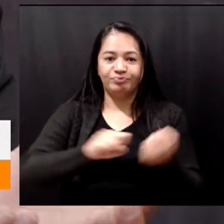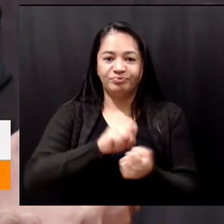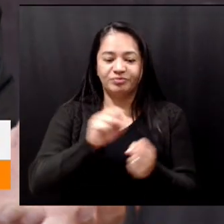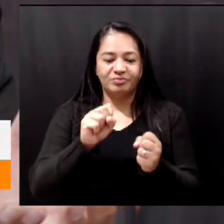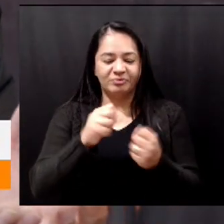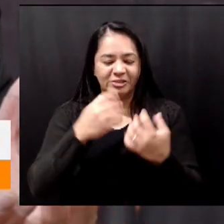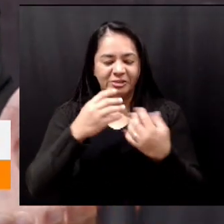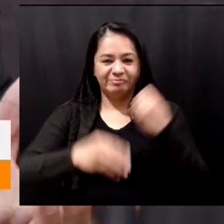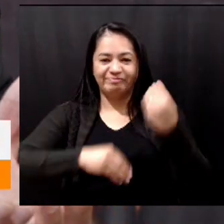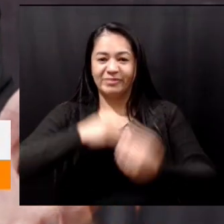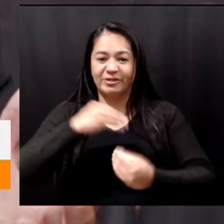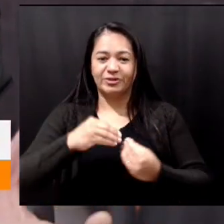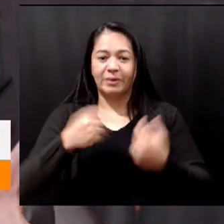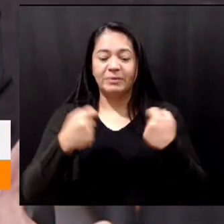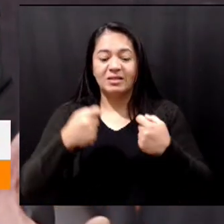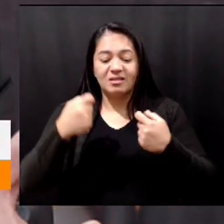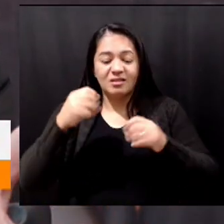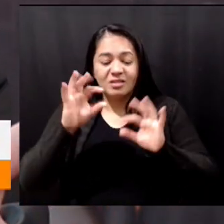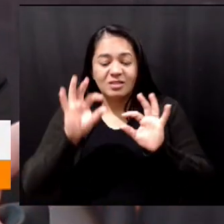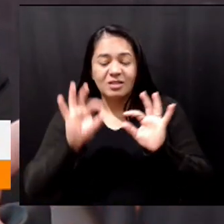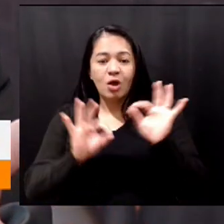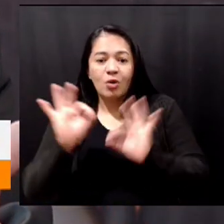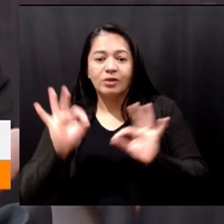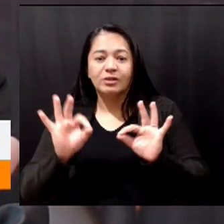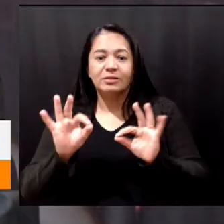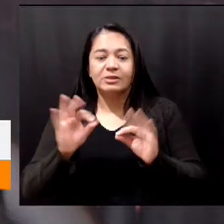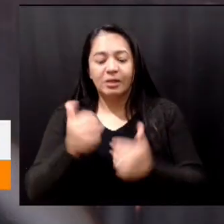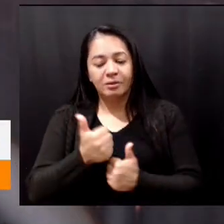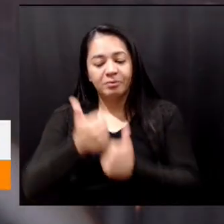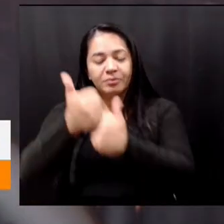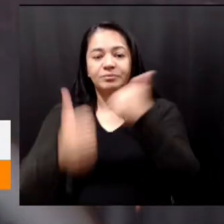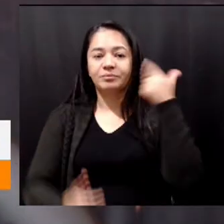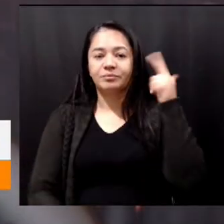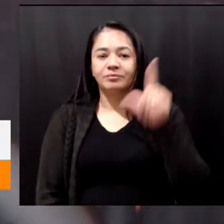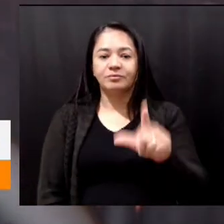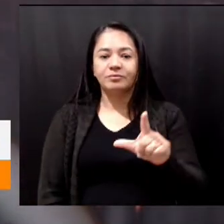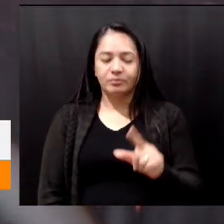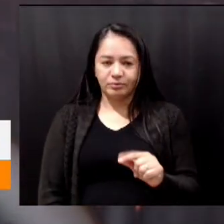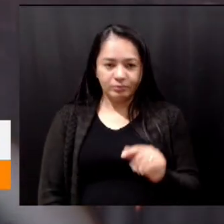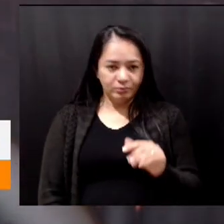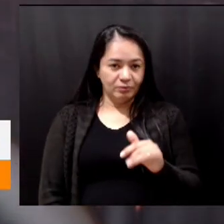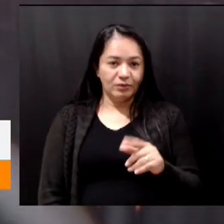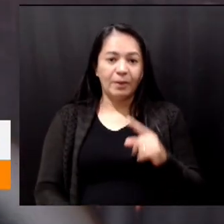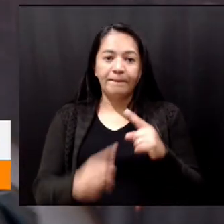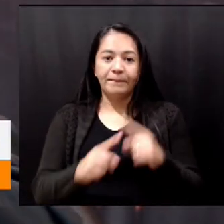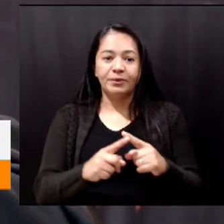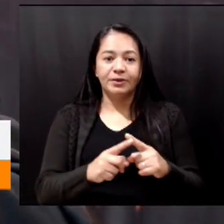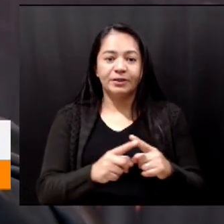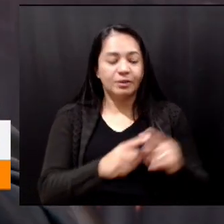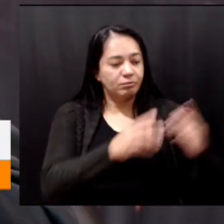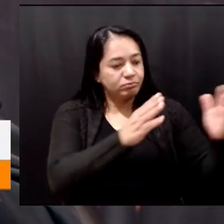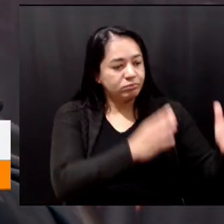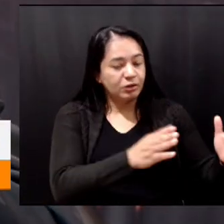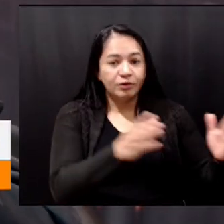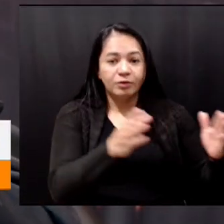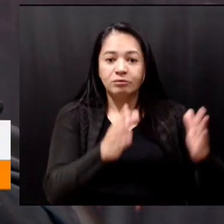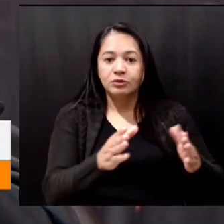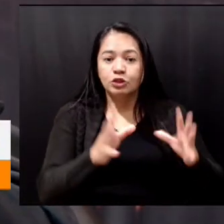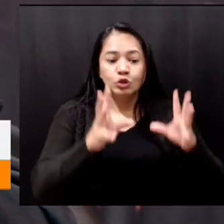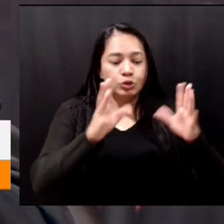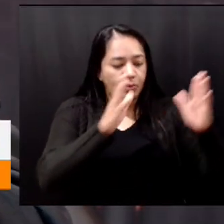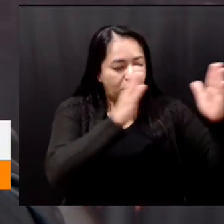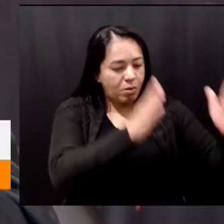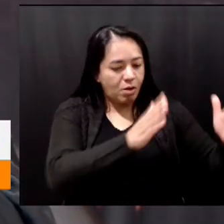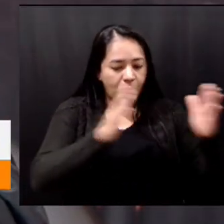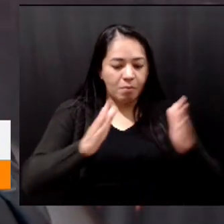a exemplo daquele que foi lá para a incubadora, o resto da jornada você também precisa de apoios. Só que vão largando a sua